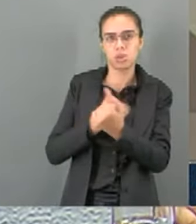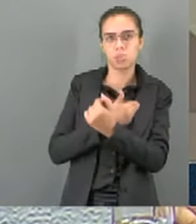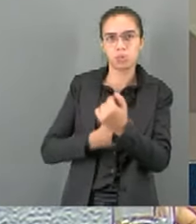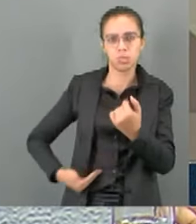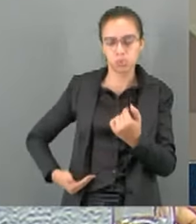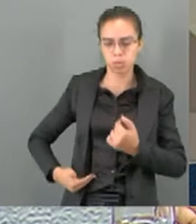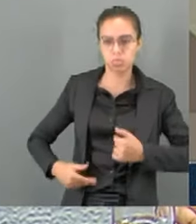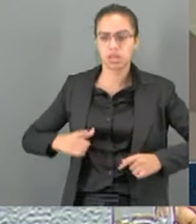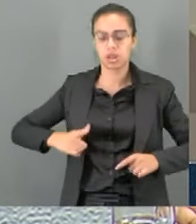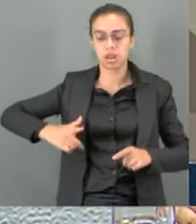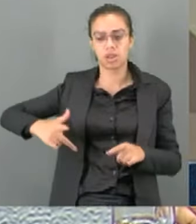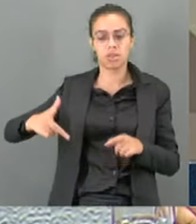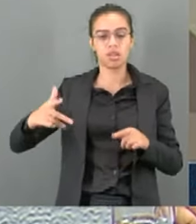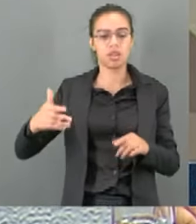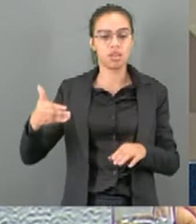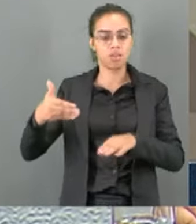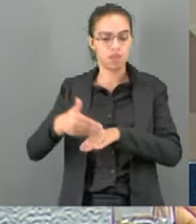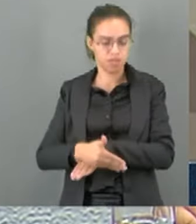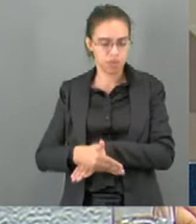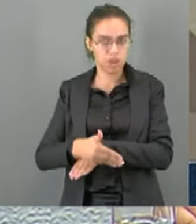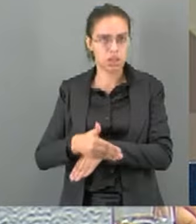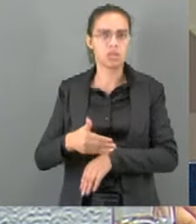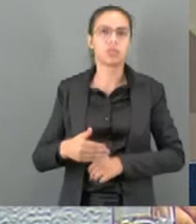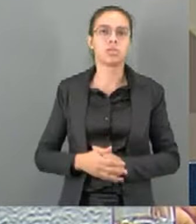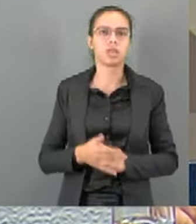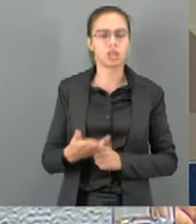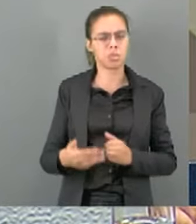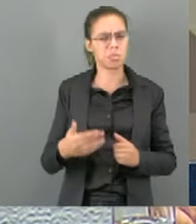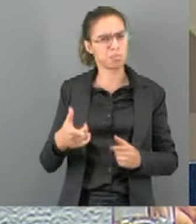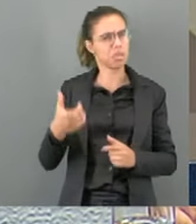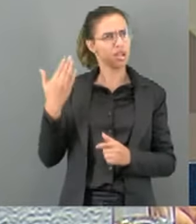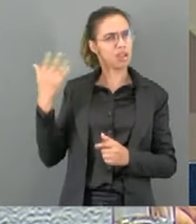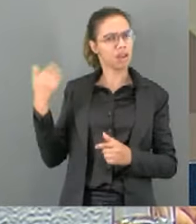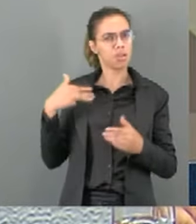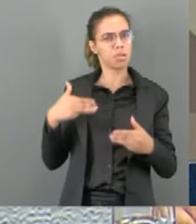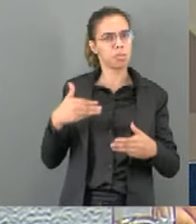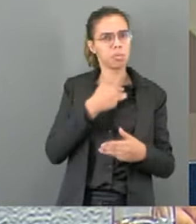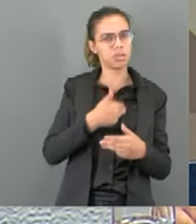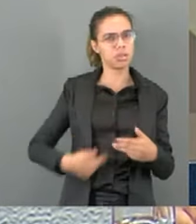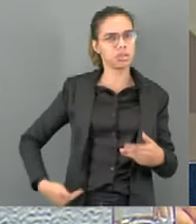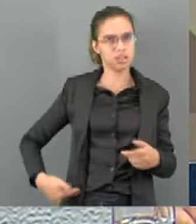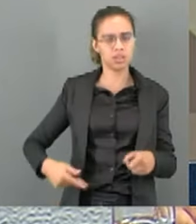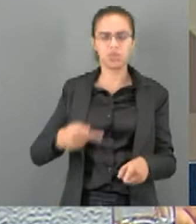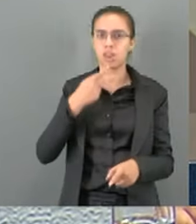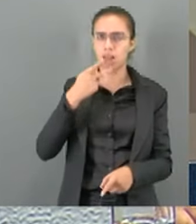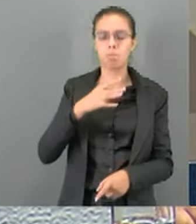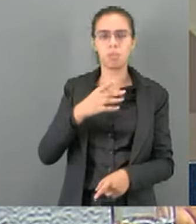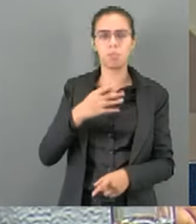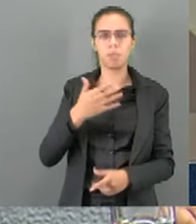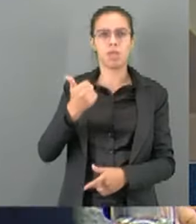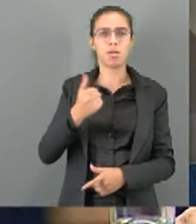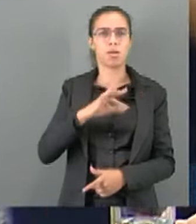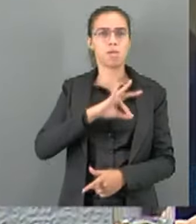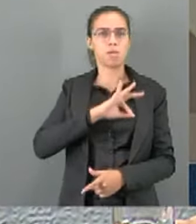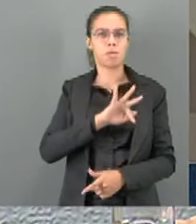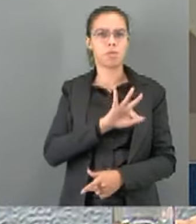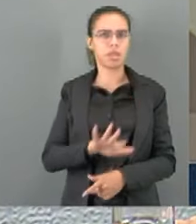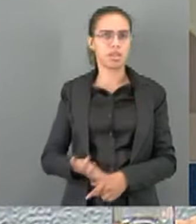interlocução. Certo? E na época o ministro da Justiça e Segurança Pública indicou a Polícia Federal. Com base nisso,